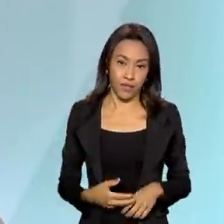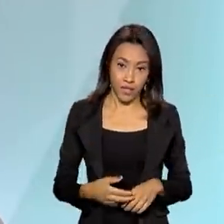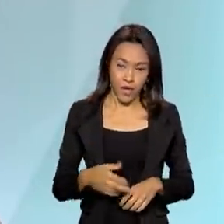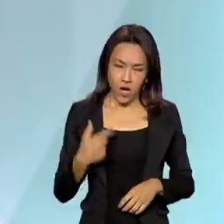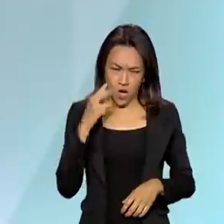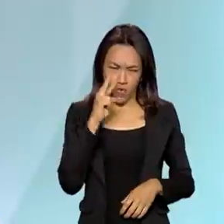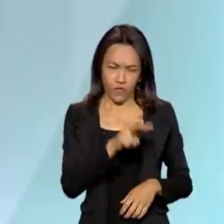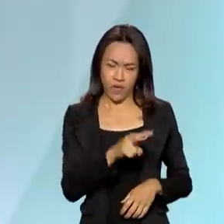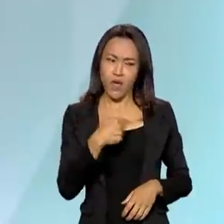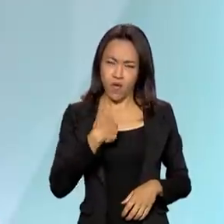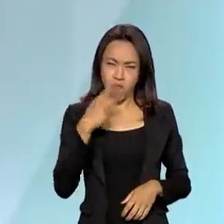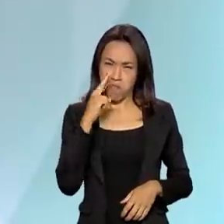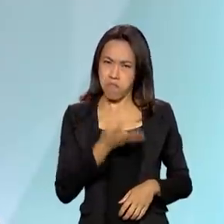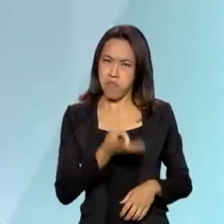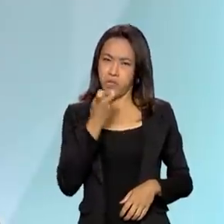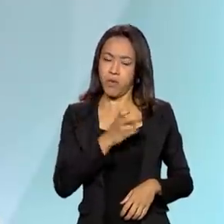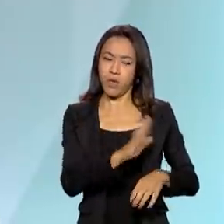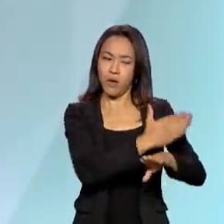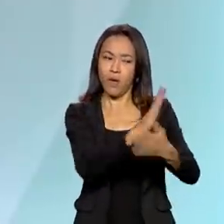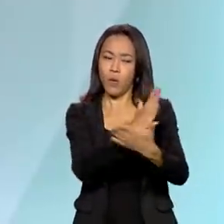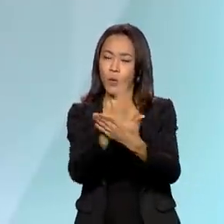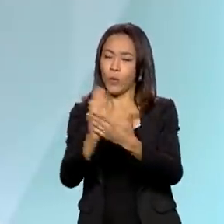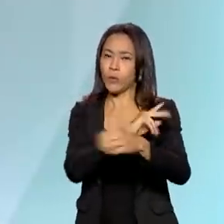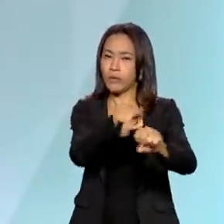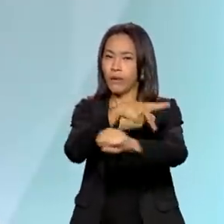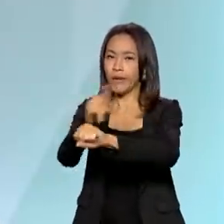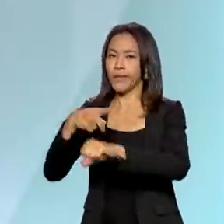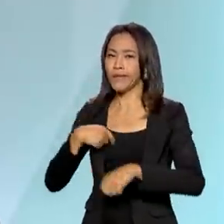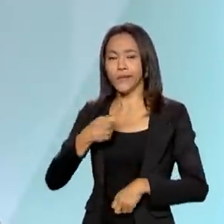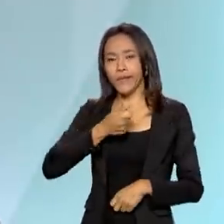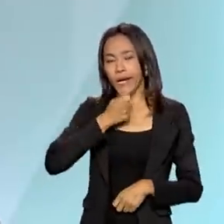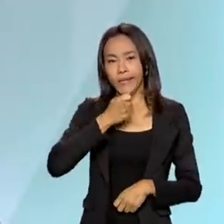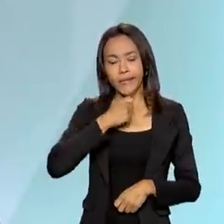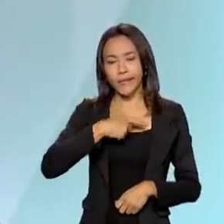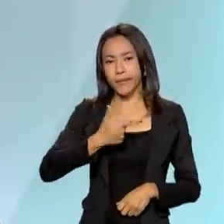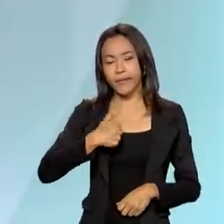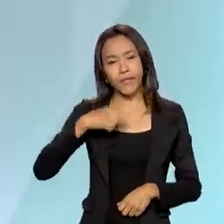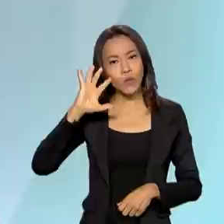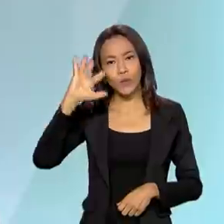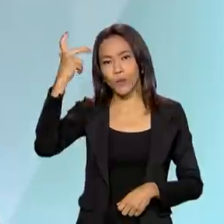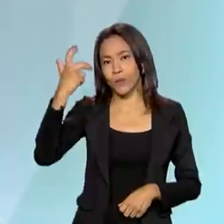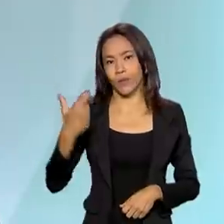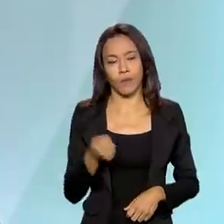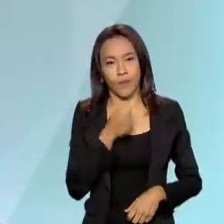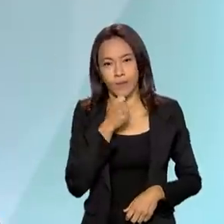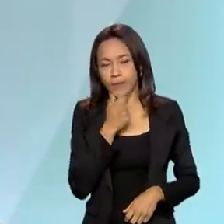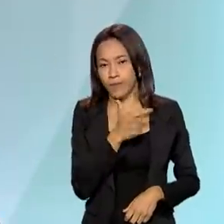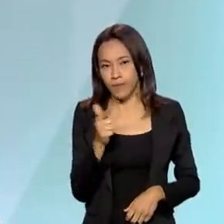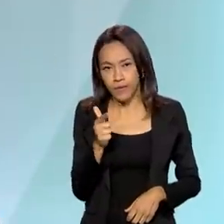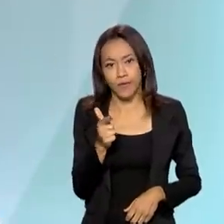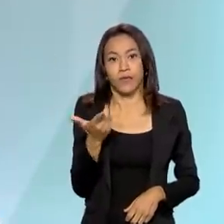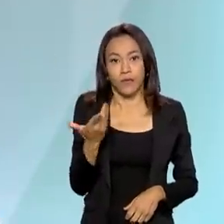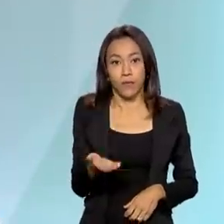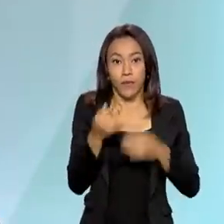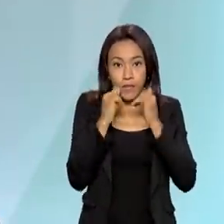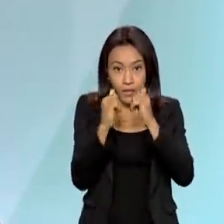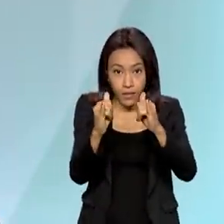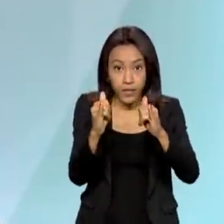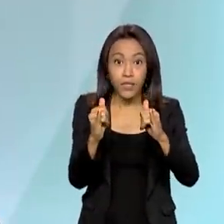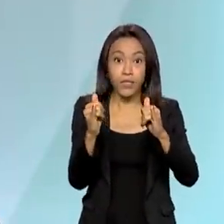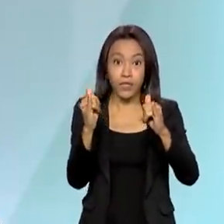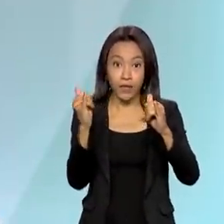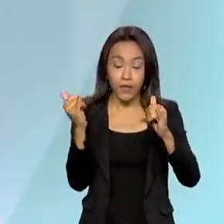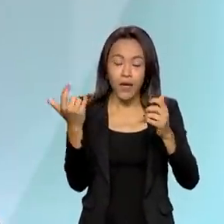países não tinham soluções, como o Brasil tem. Alguns países não têm soluções para a energia. Nesse momento, energia é um ponto